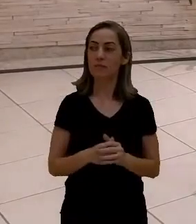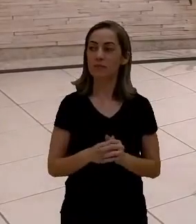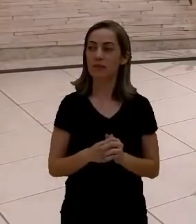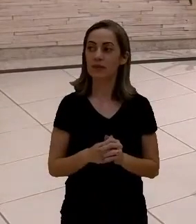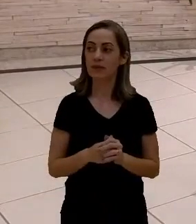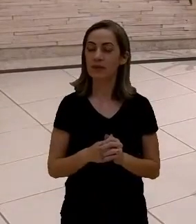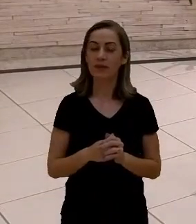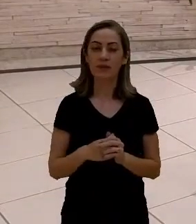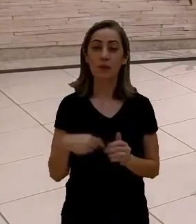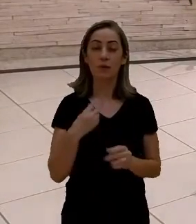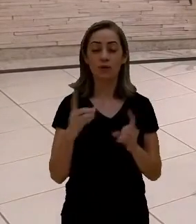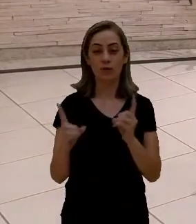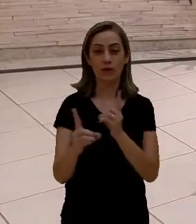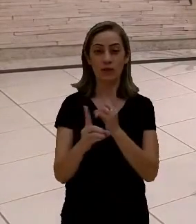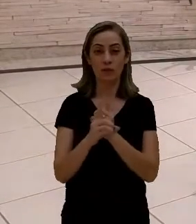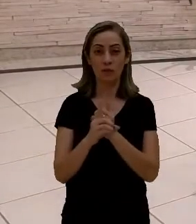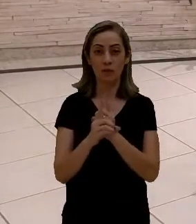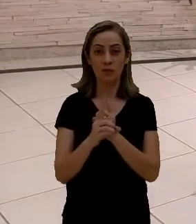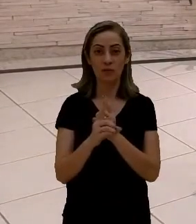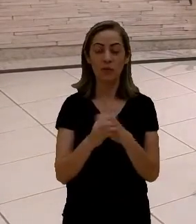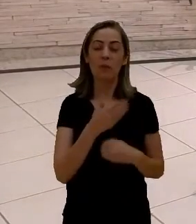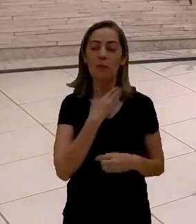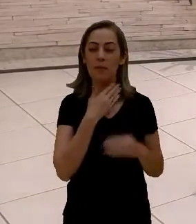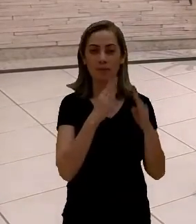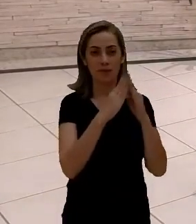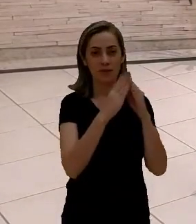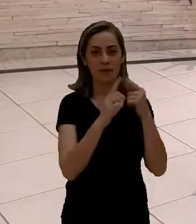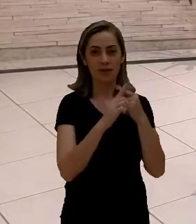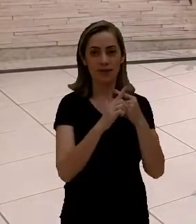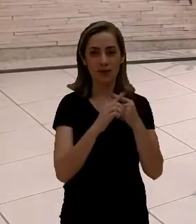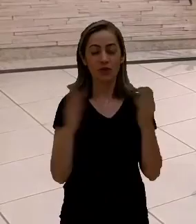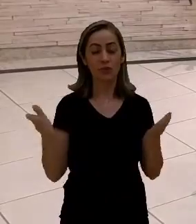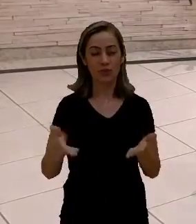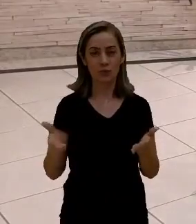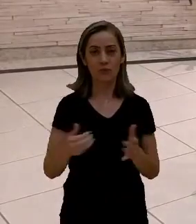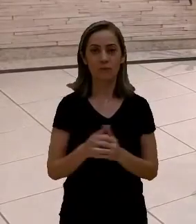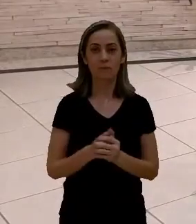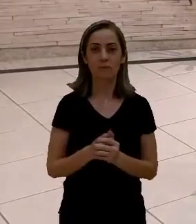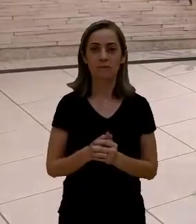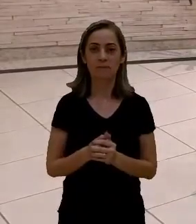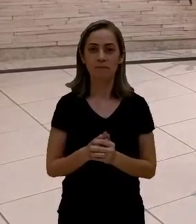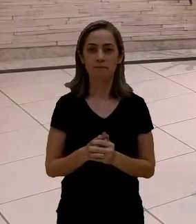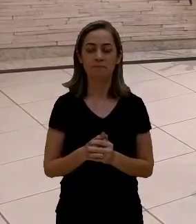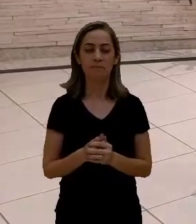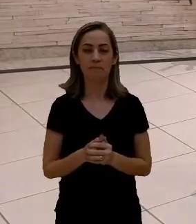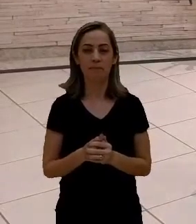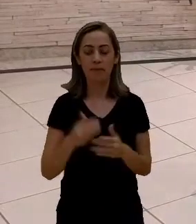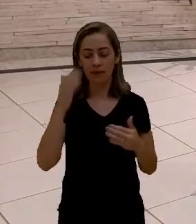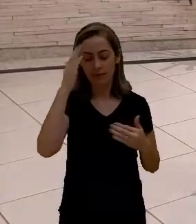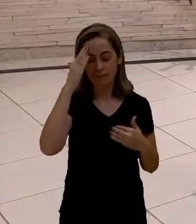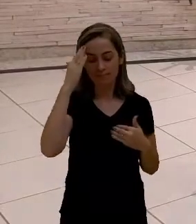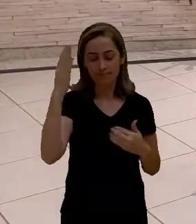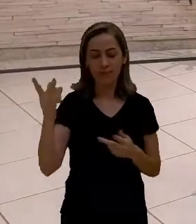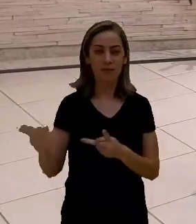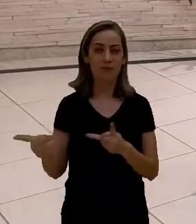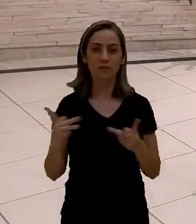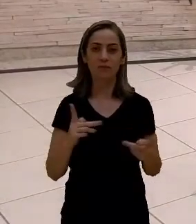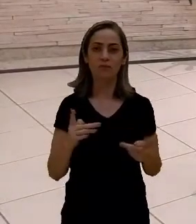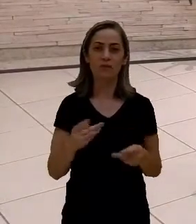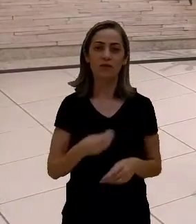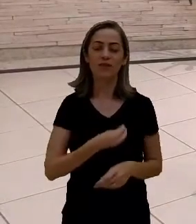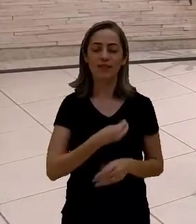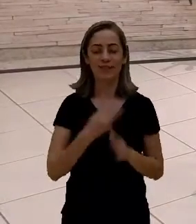encontro pra gente concluir o papo de igreja desta semana mais uma vez eu agradeço o convite de estar